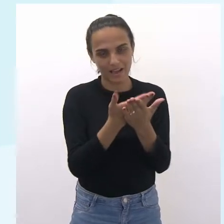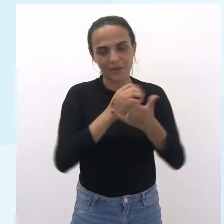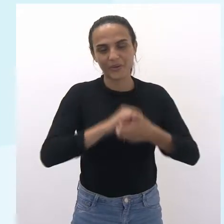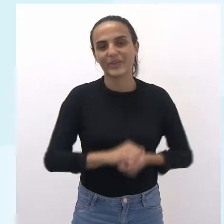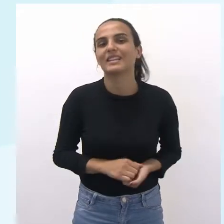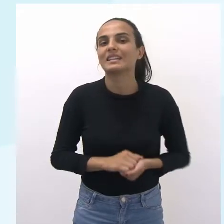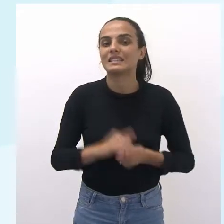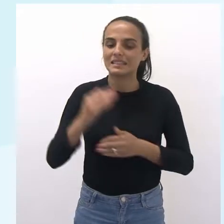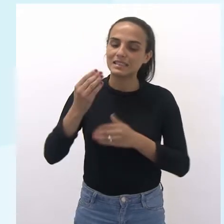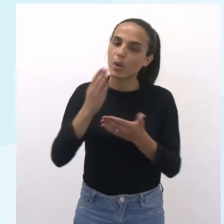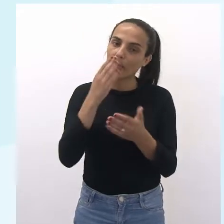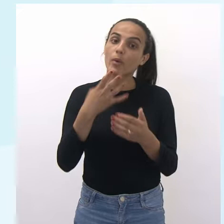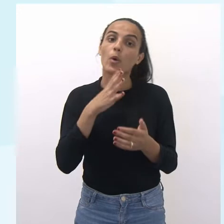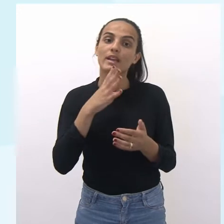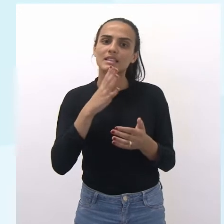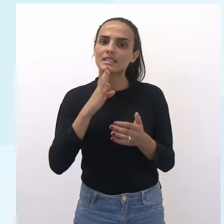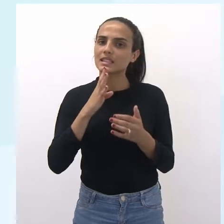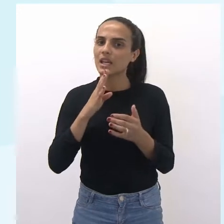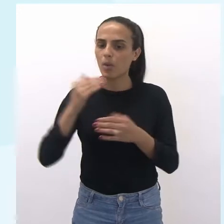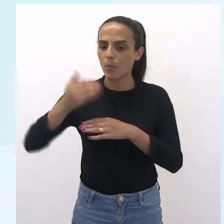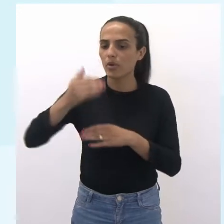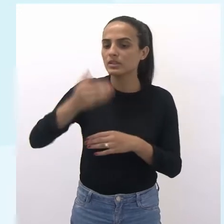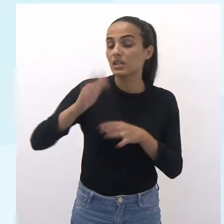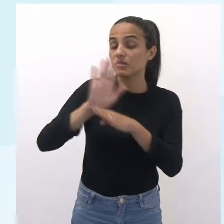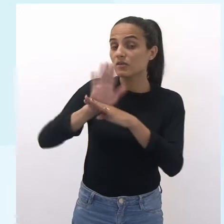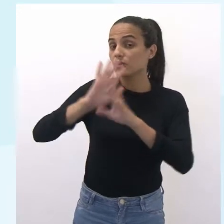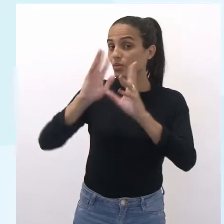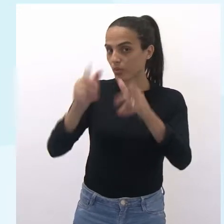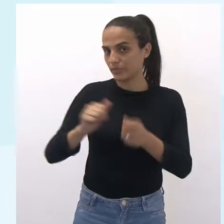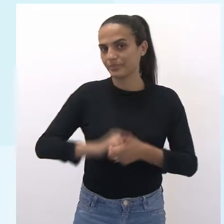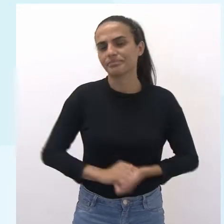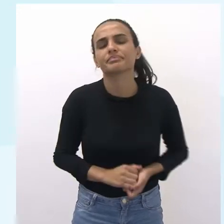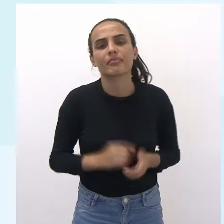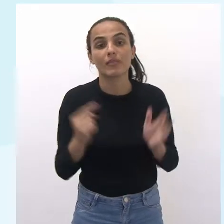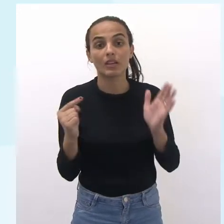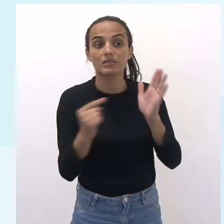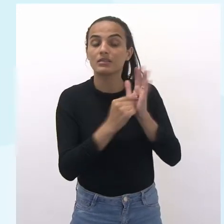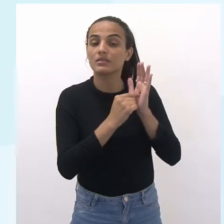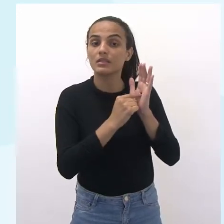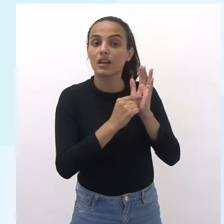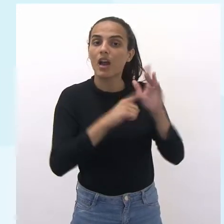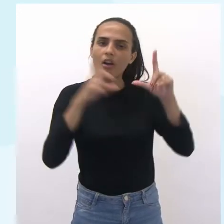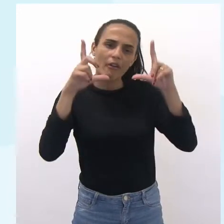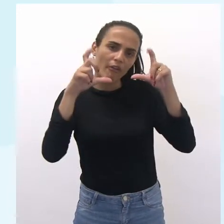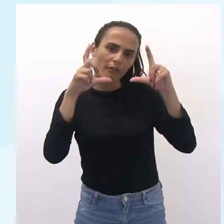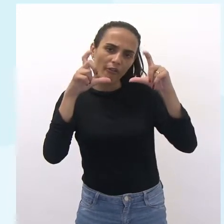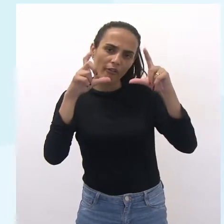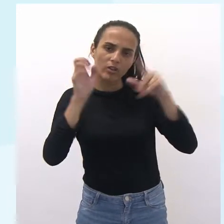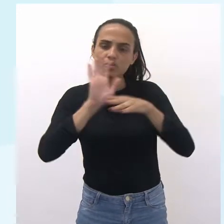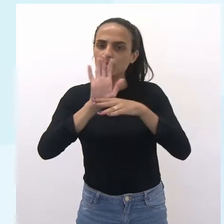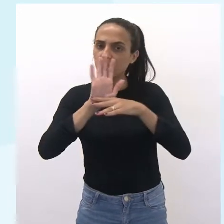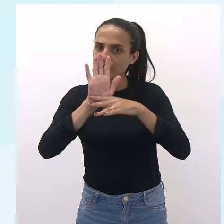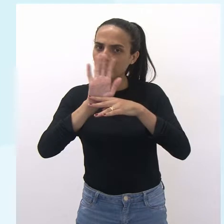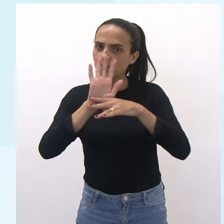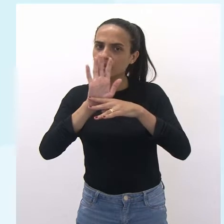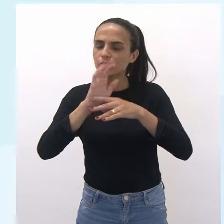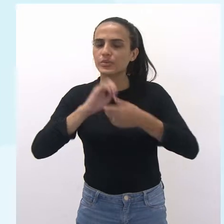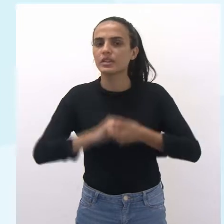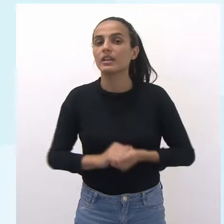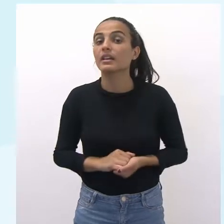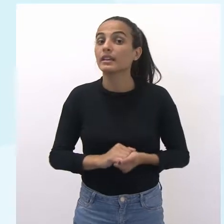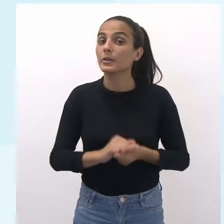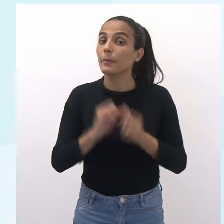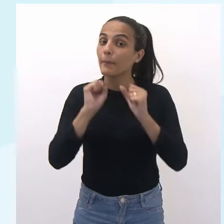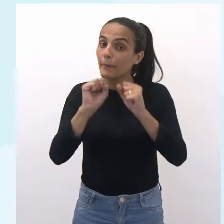todo o processo do vídeo? A gente pode até destacar cenas que possam gerar reflexões, né, professor